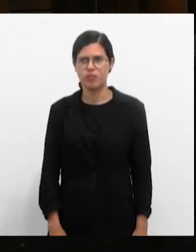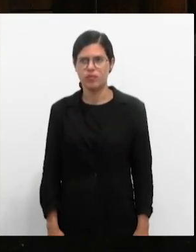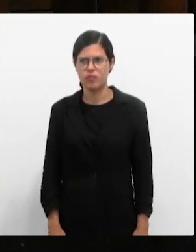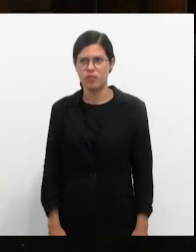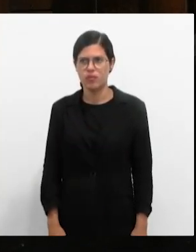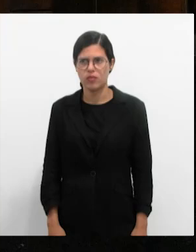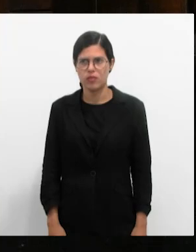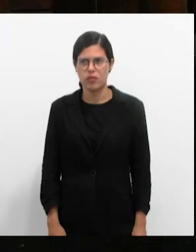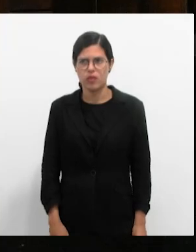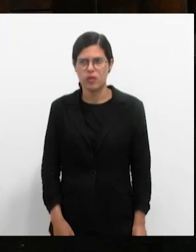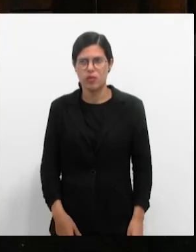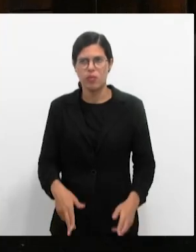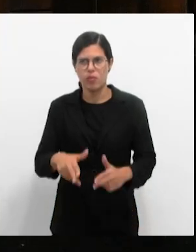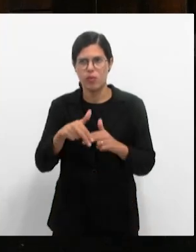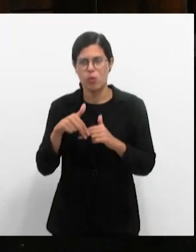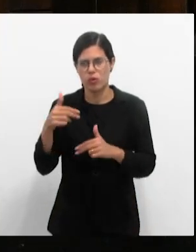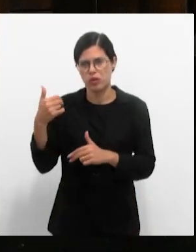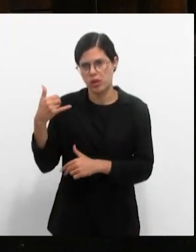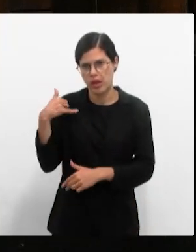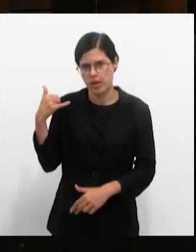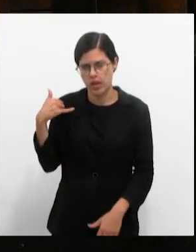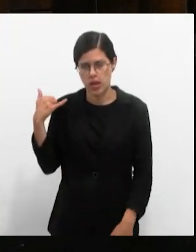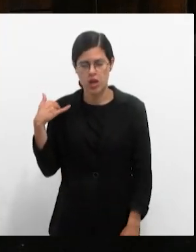idade, ano de escolaridade,